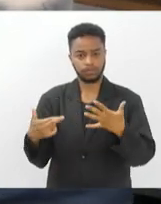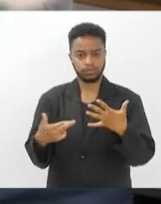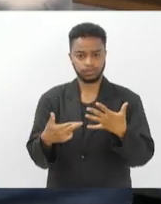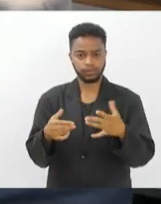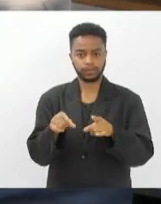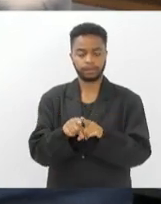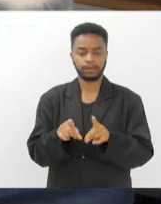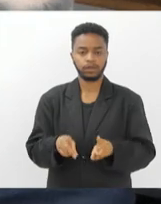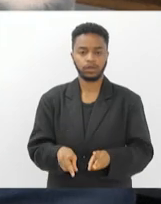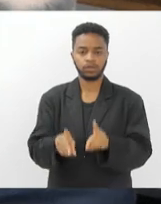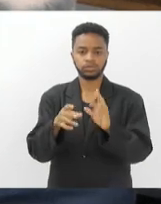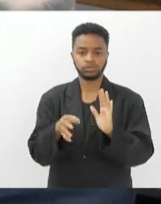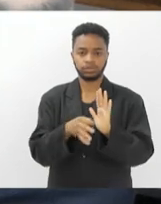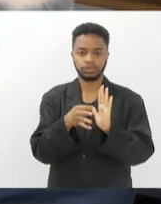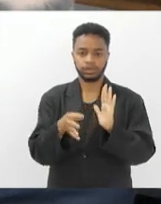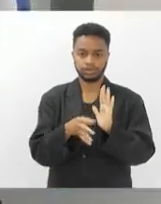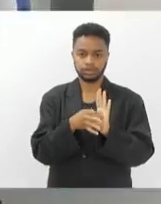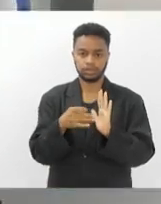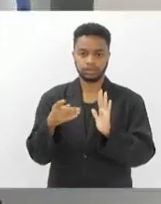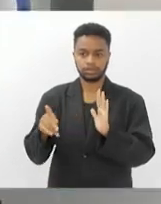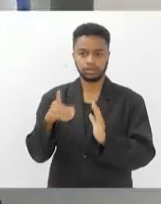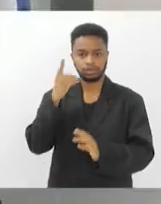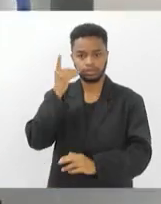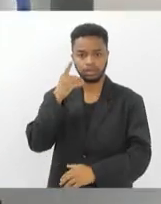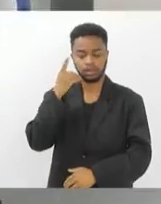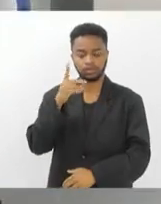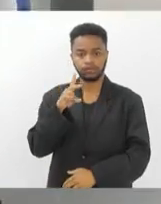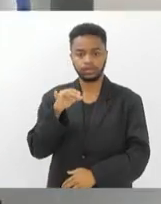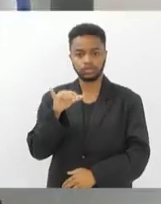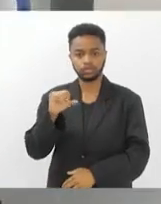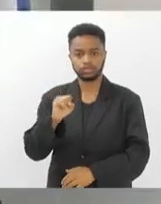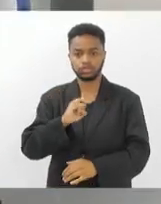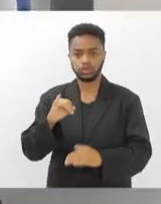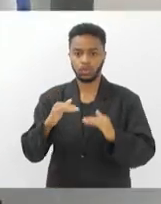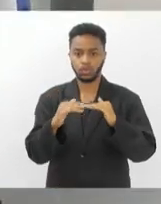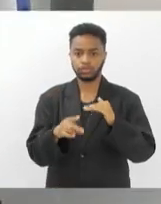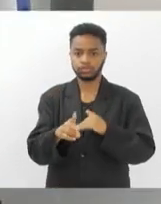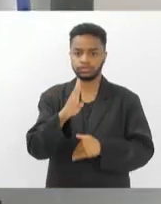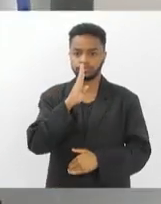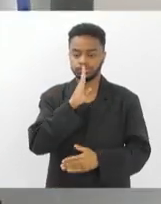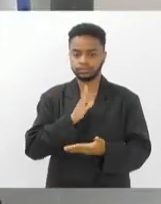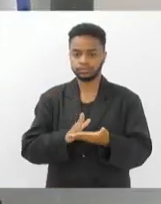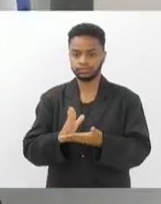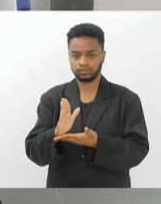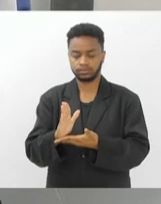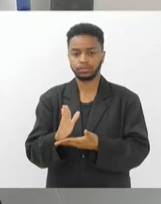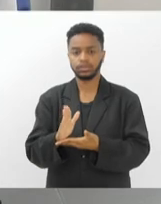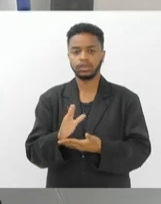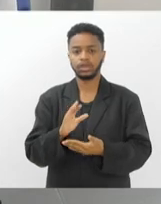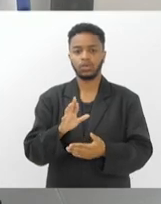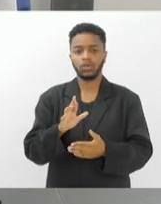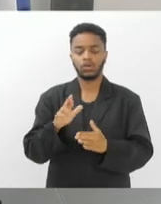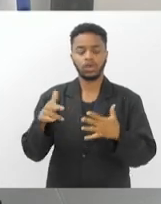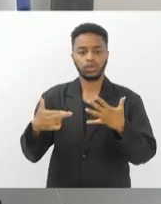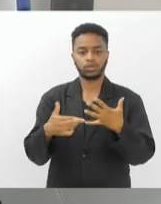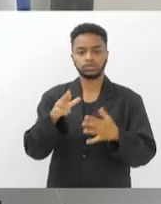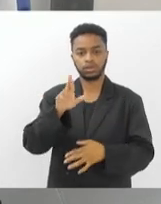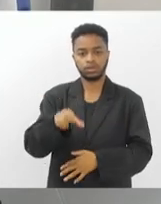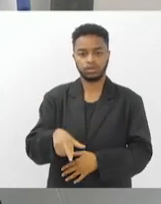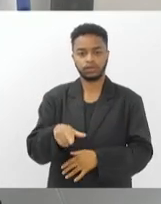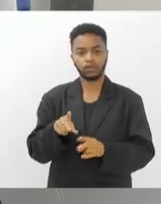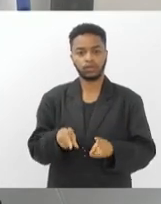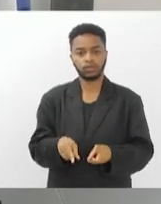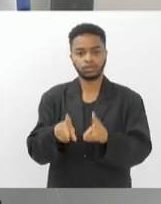e a manutenção do parecer do deputado Cozzolino. Senhores que aprovam, permaneçam como estão. Aprovado, o recurso foi rejeitado, permanecendo